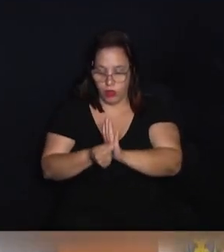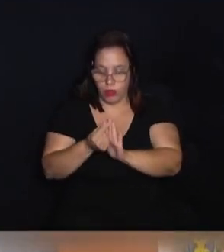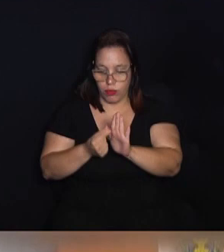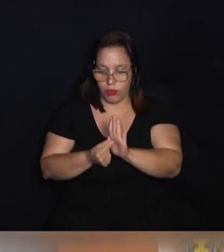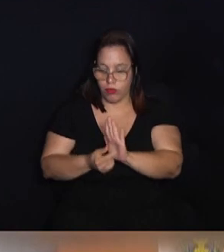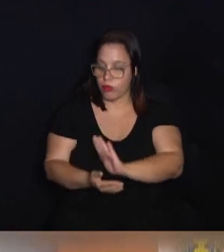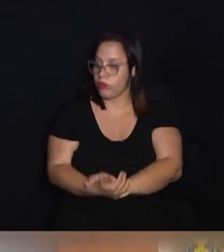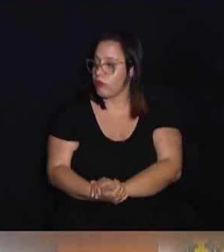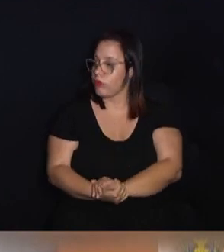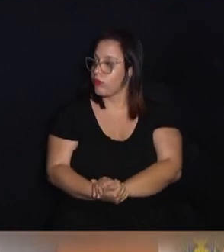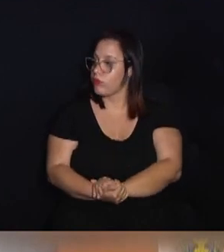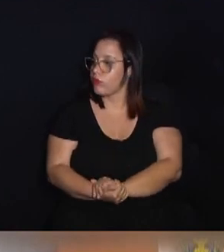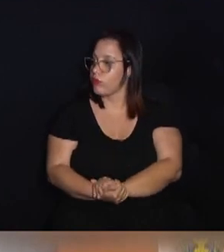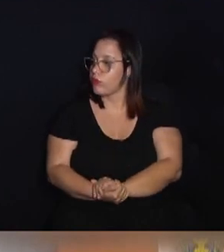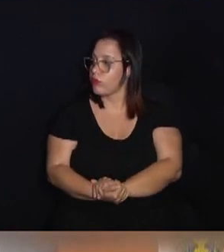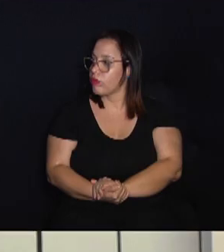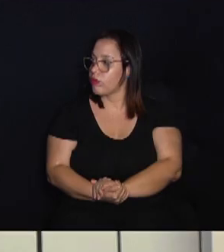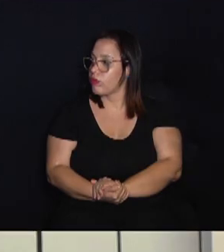Orçamento.